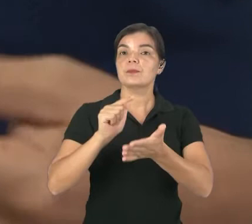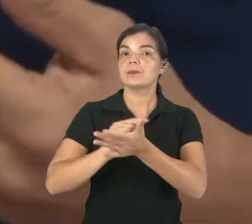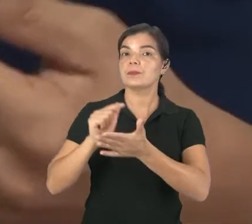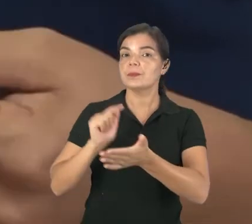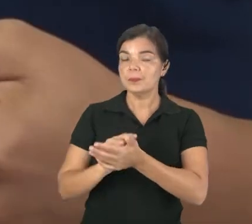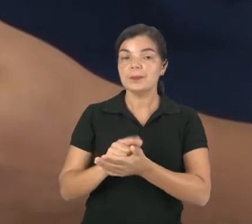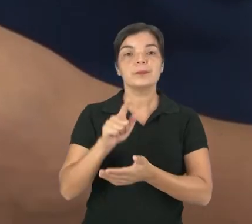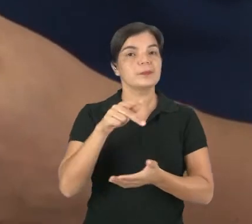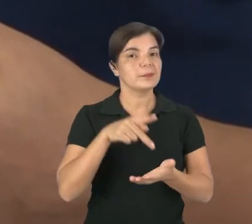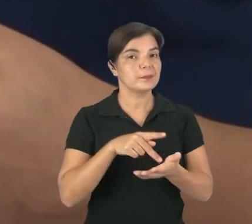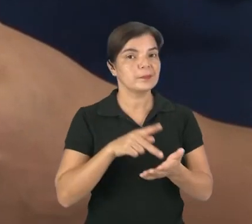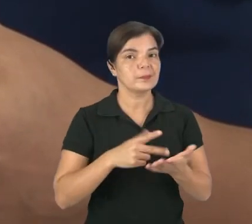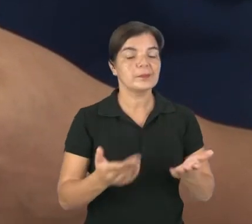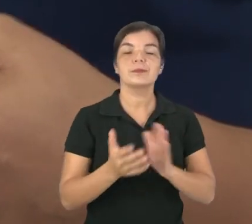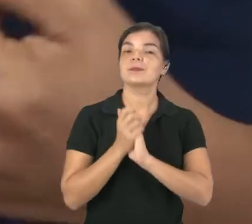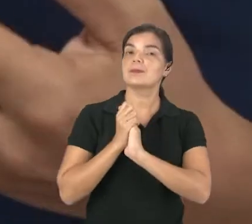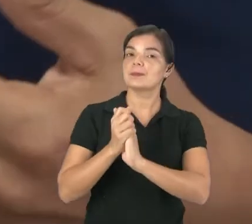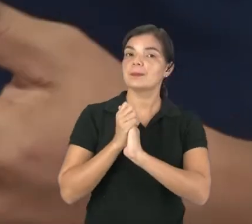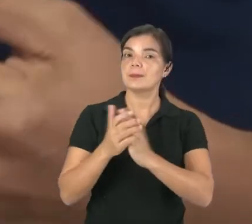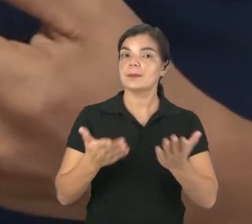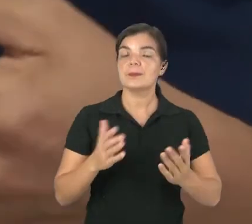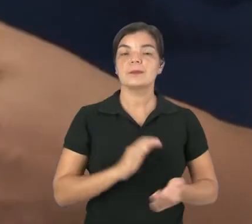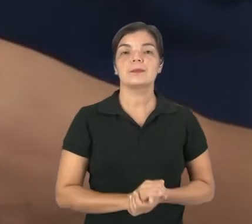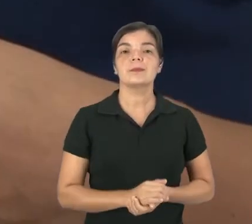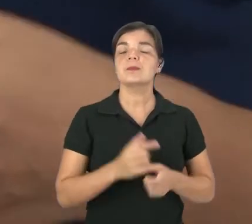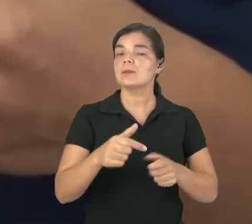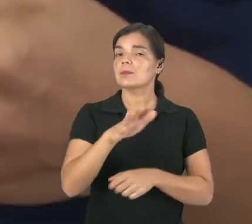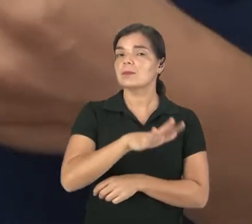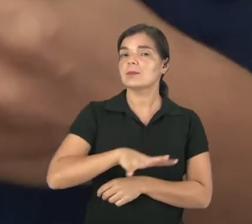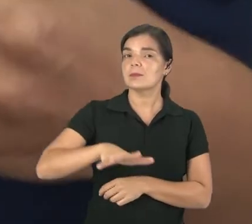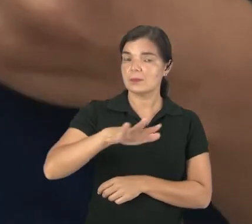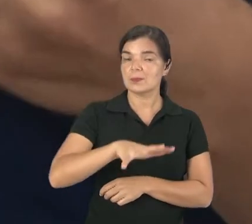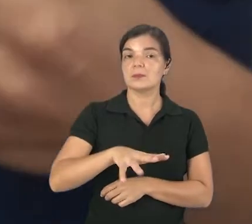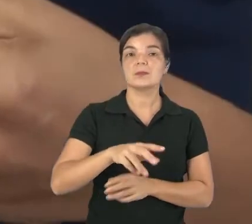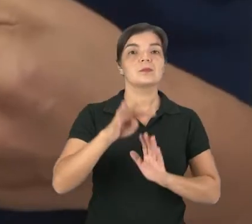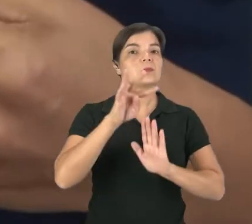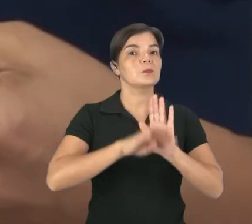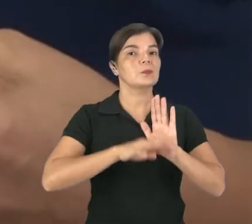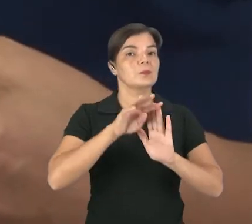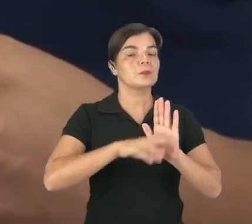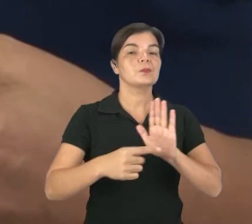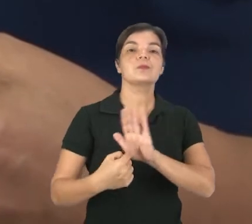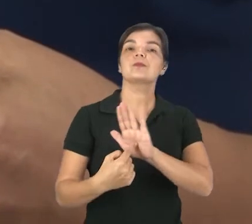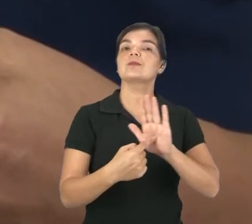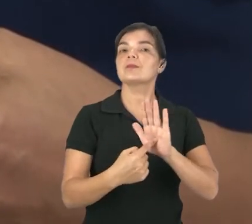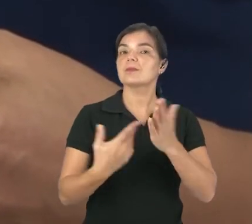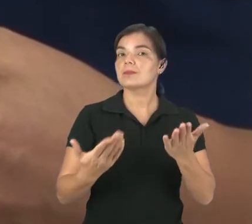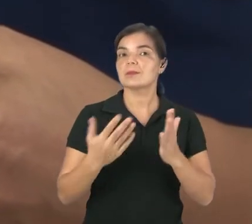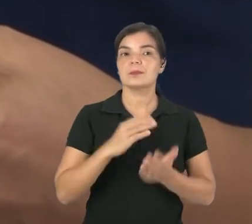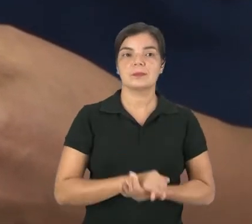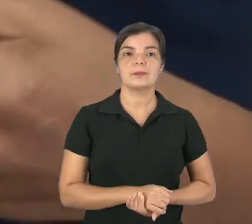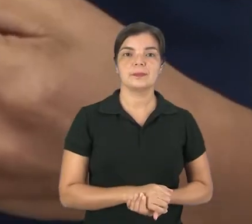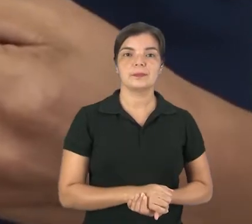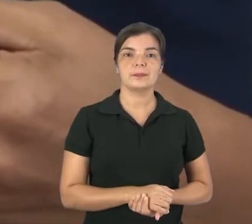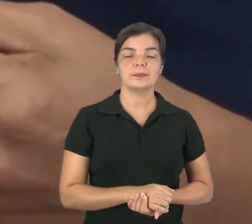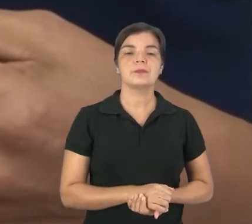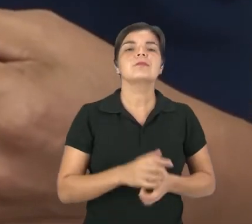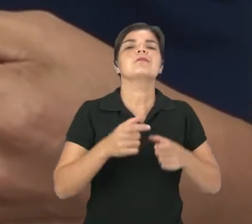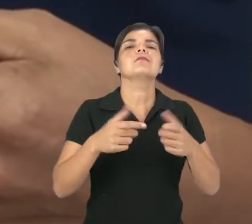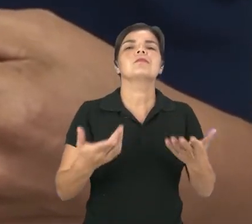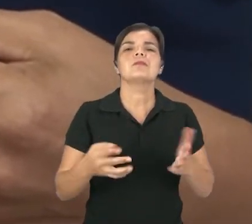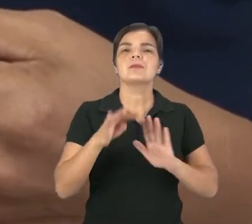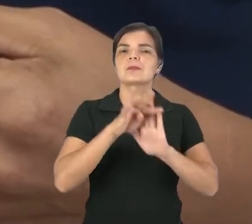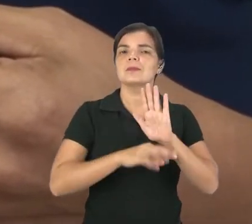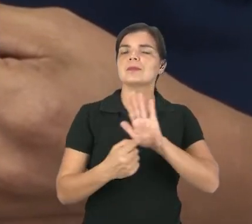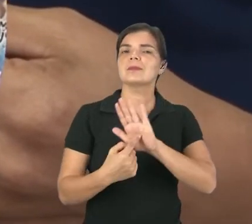não é mesmo? E isso, parabéns! E onde geralmente esses textos aparecem? E aí, onde